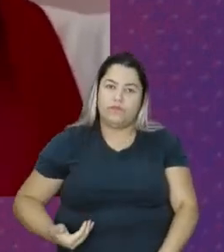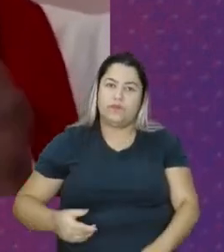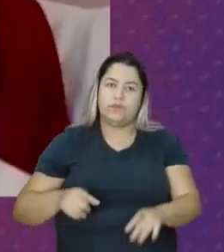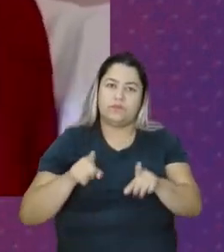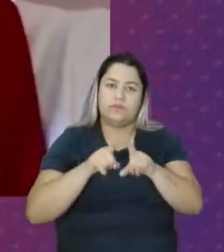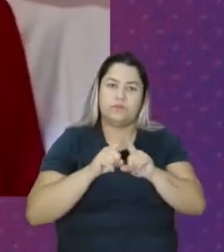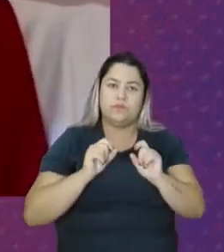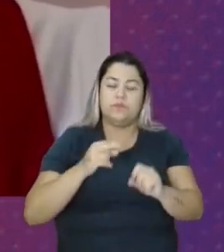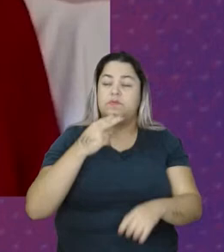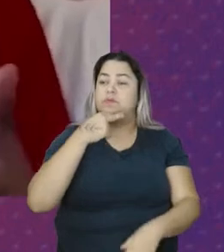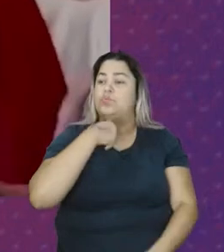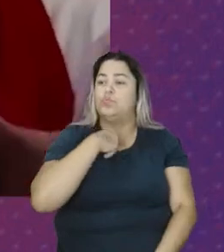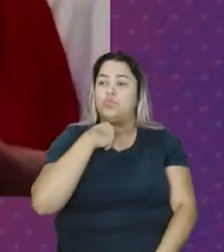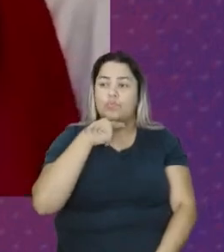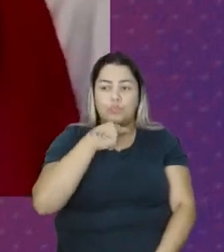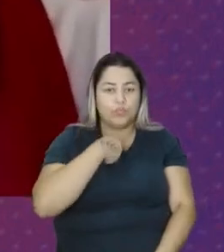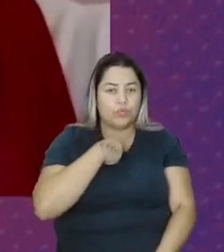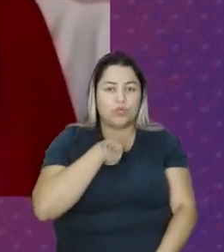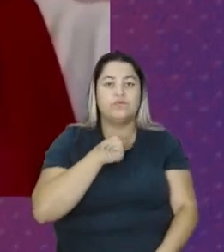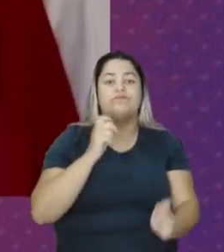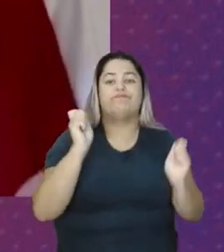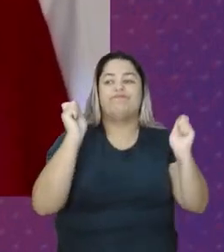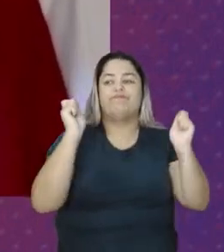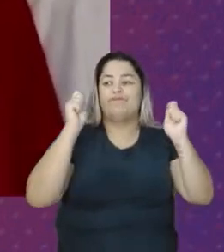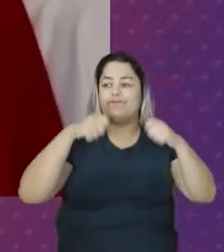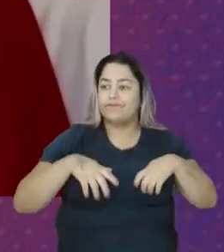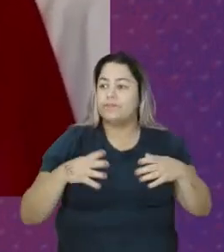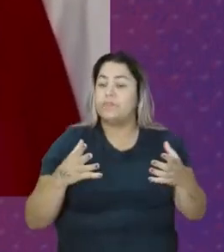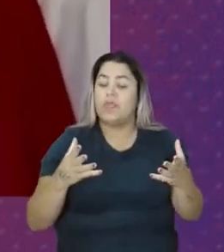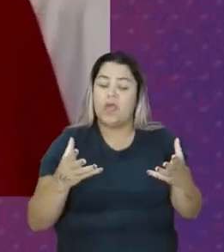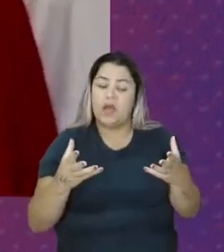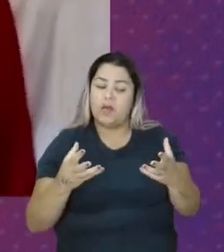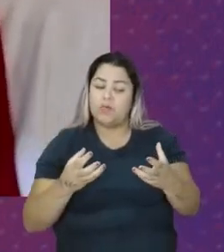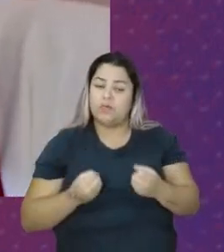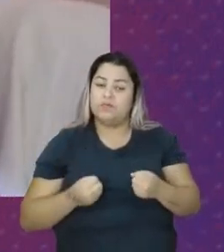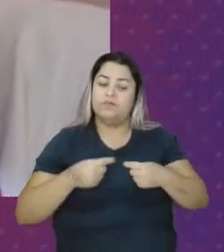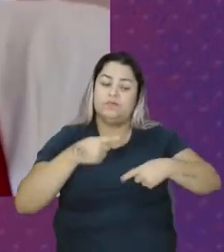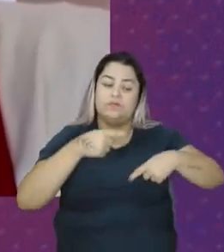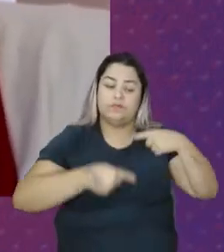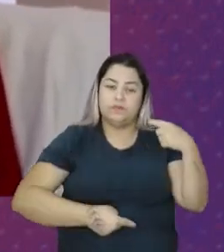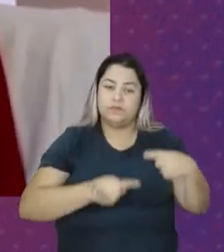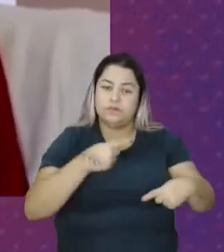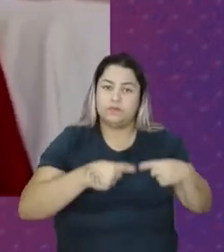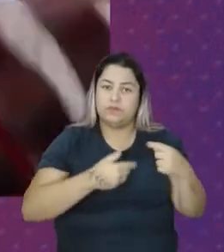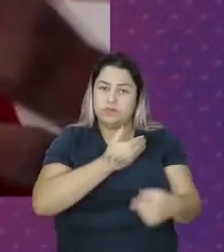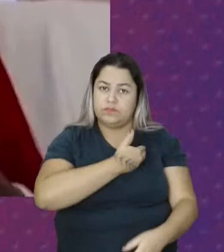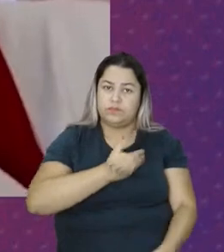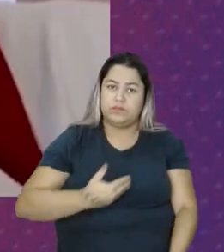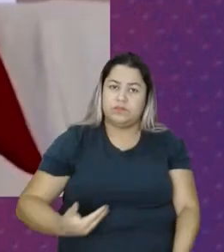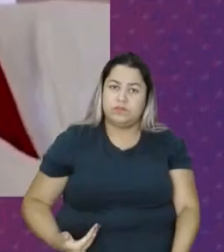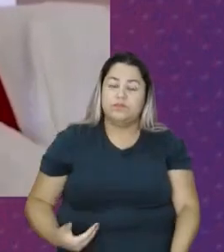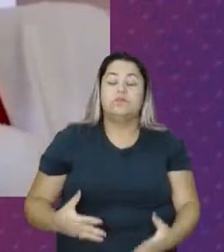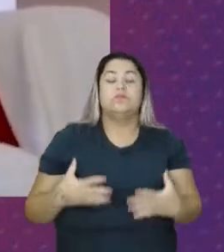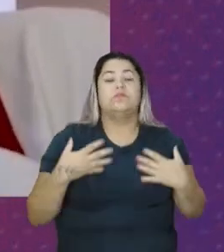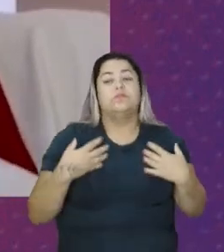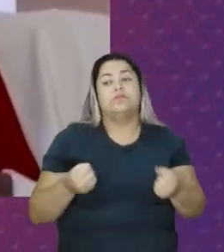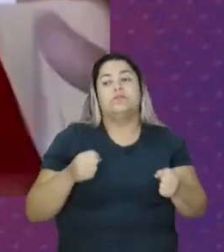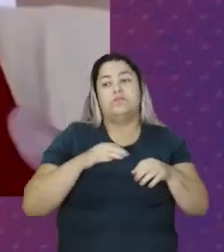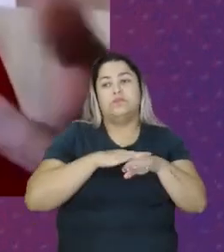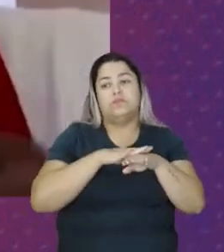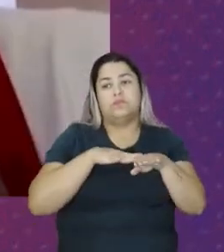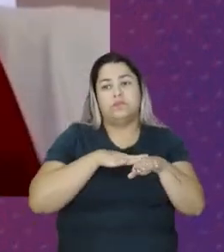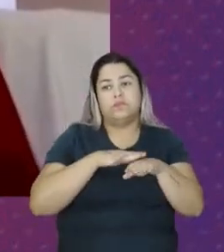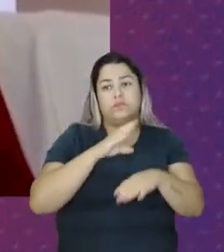Estado, que não pode ser mínimo, ele precisa abraçar políticas públicas. Então, vamos conversar